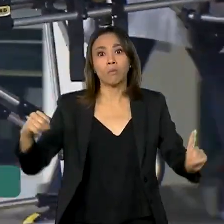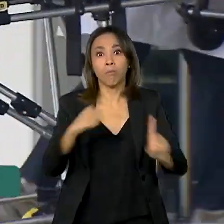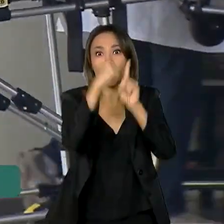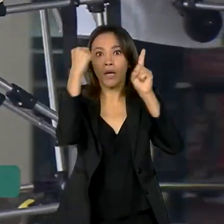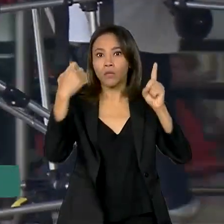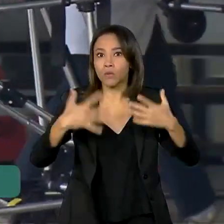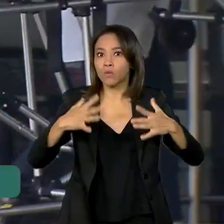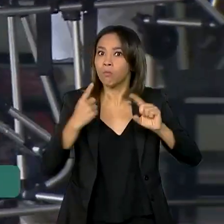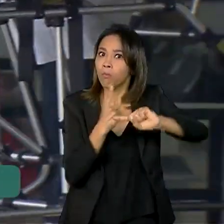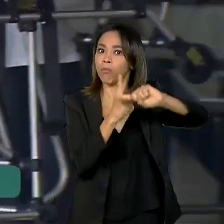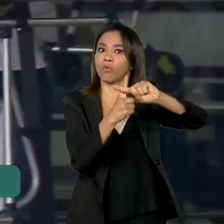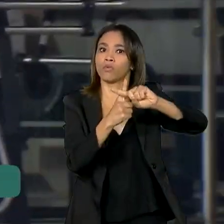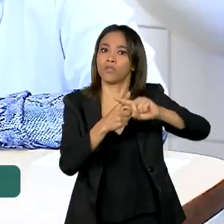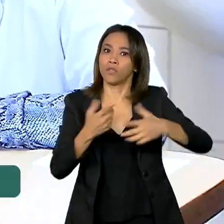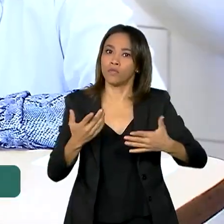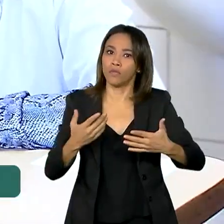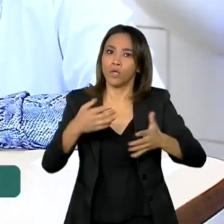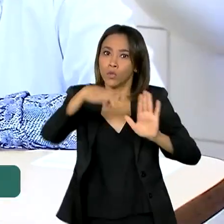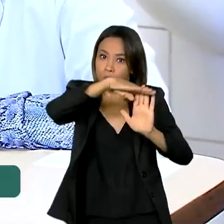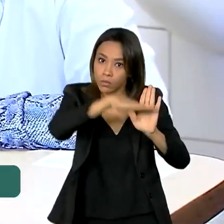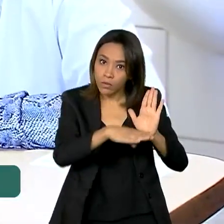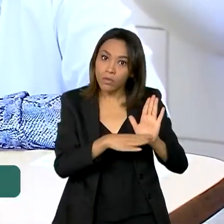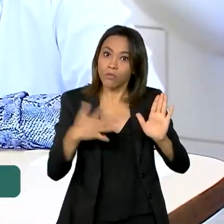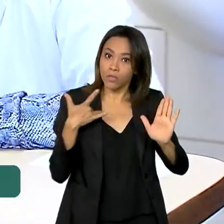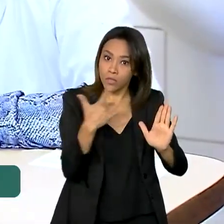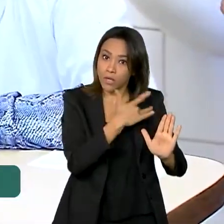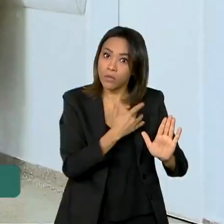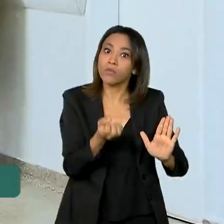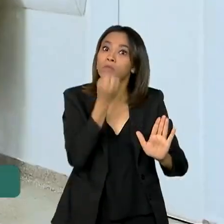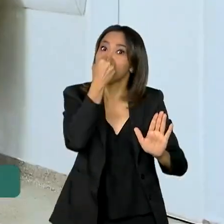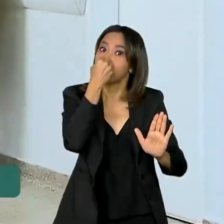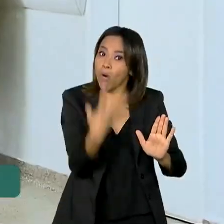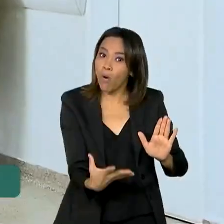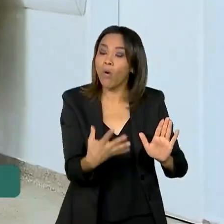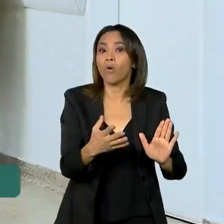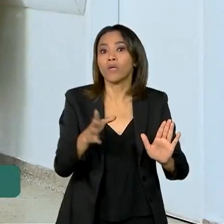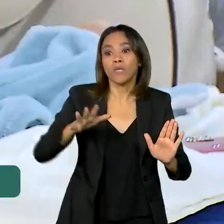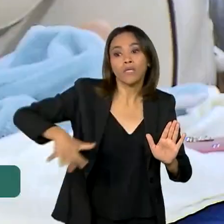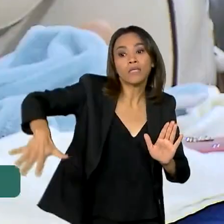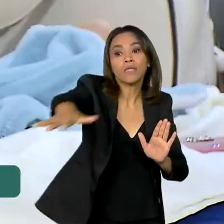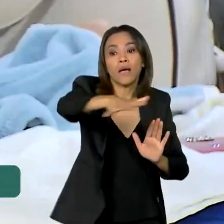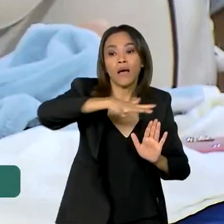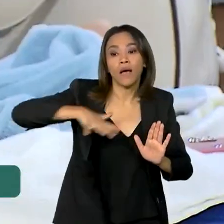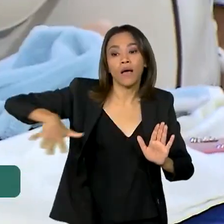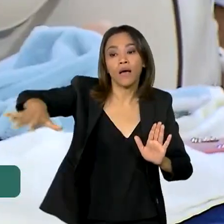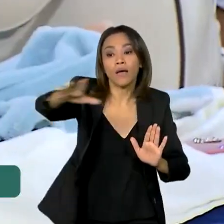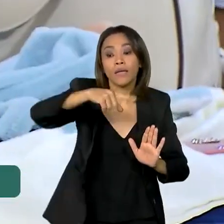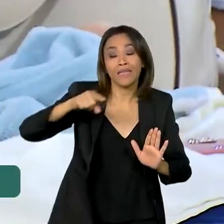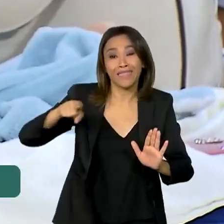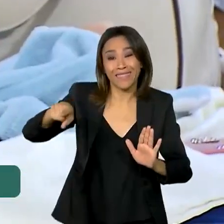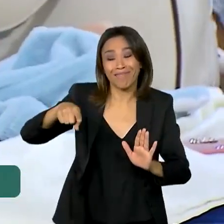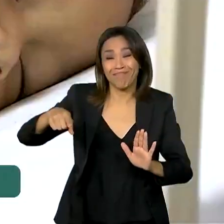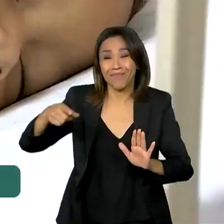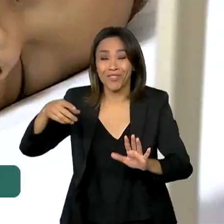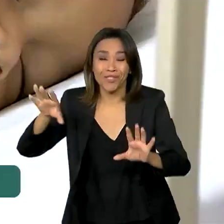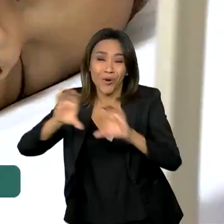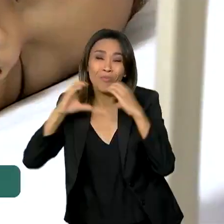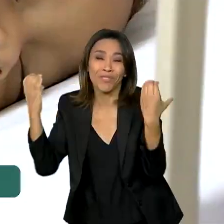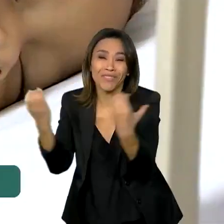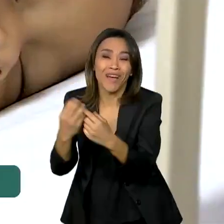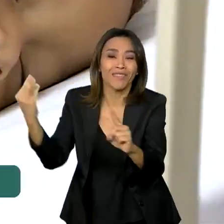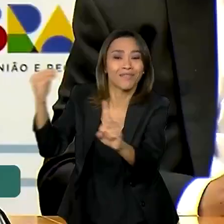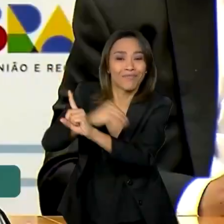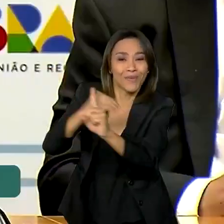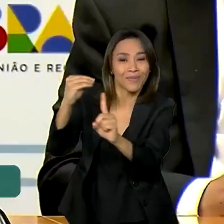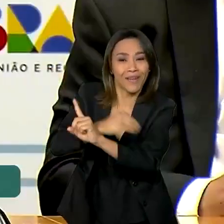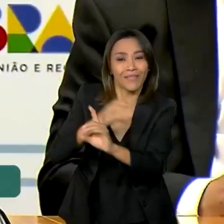de assistência à saúde são sempre mais positivos entre a população em maior situação de vulnerabilidade